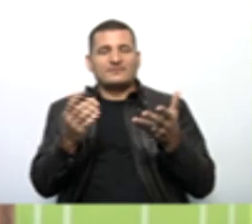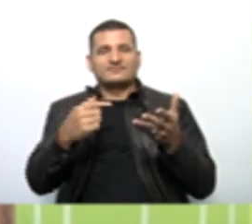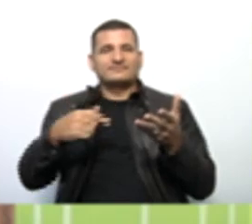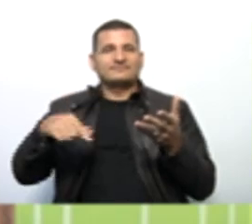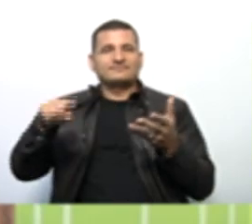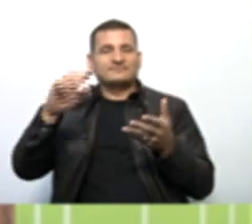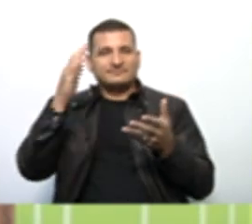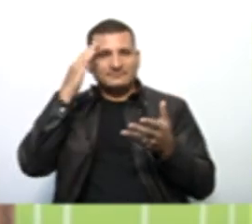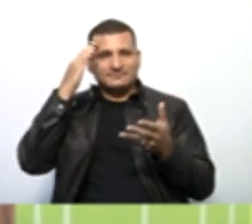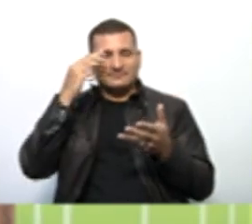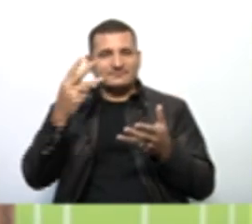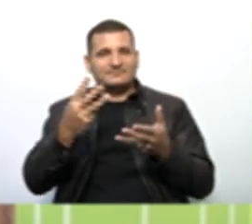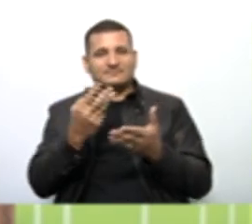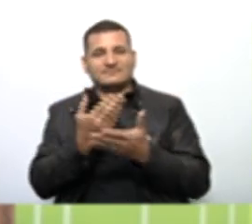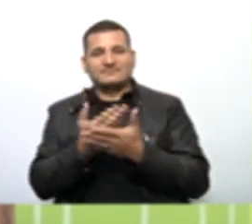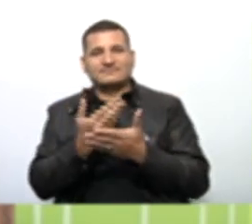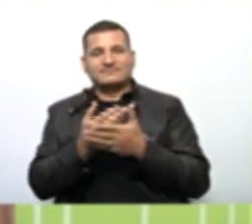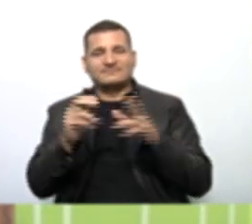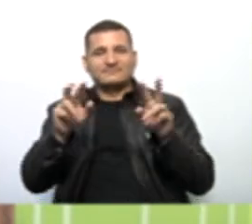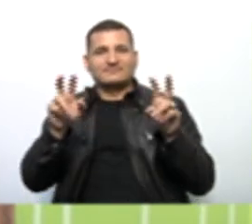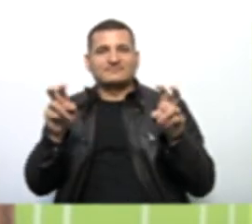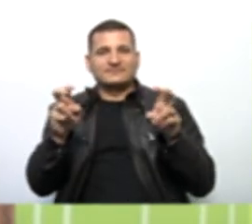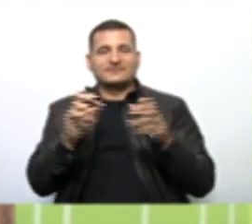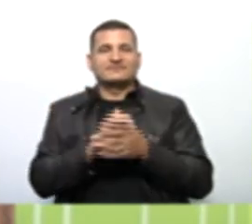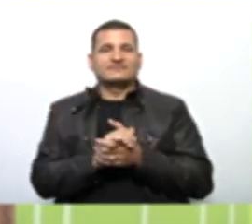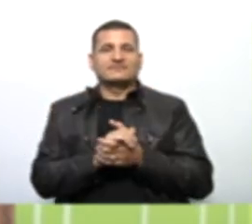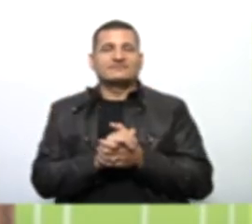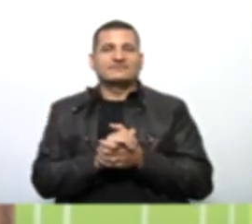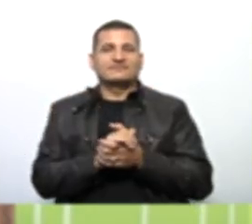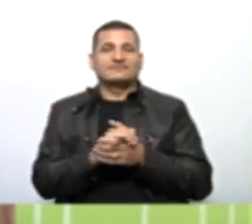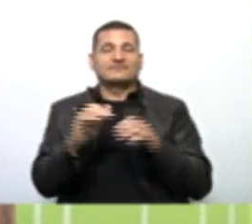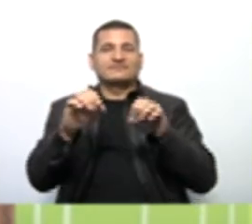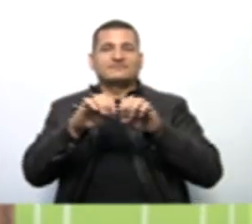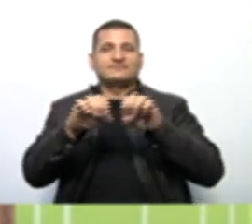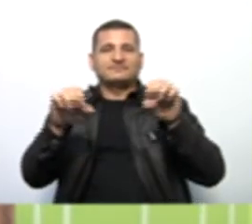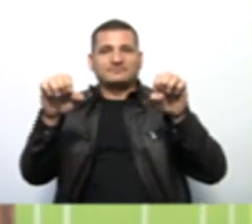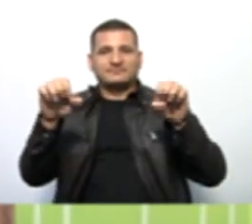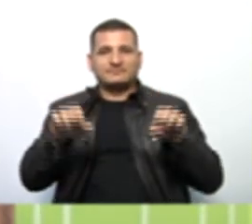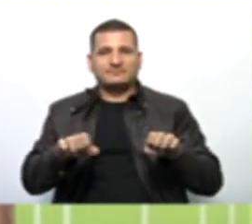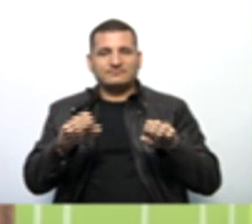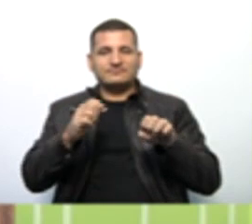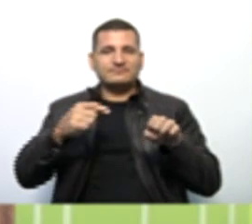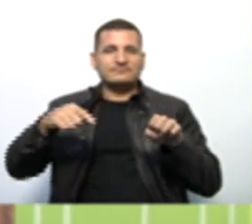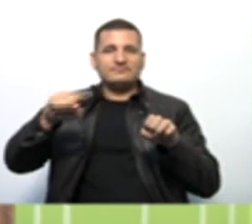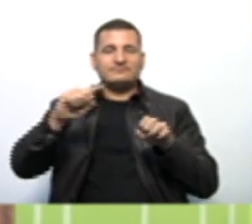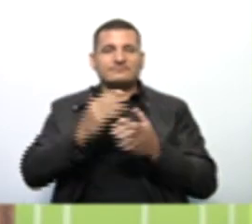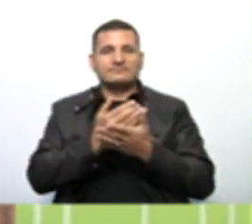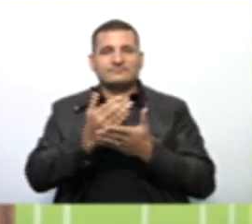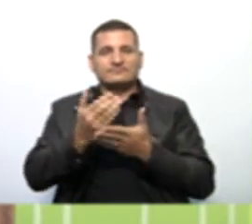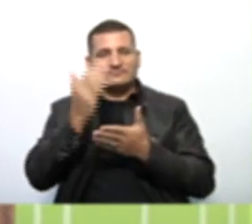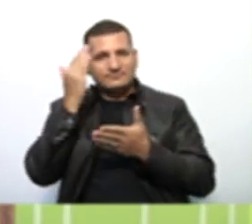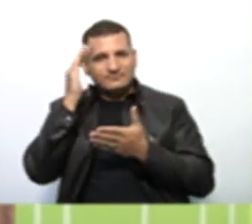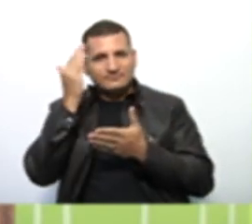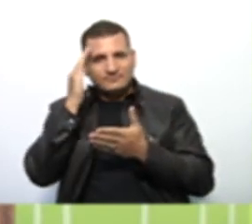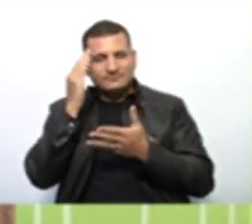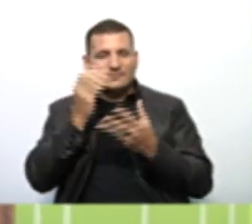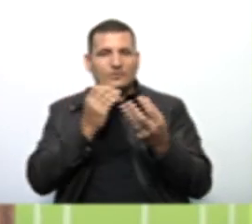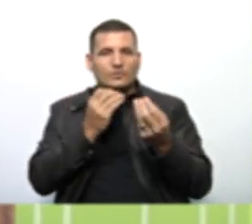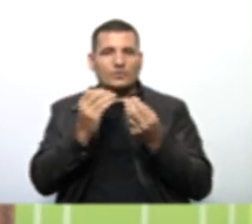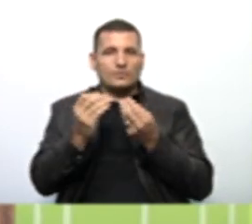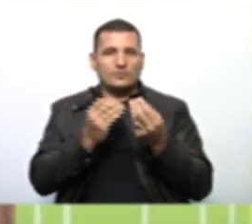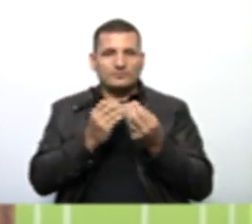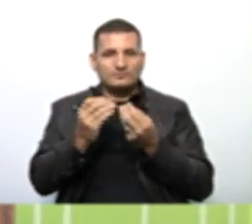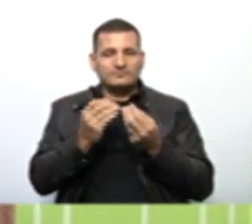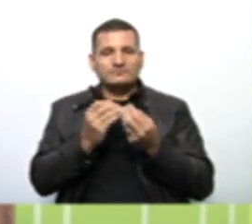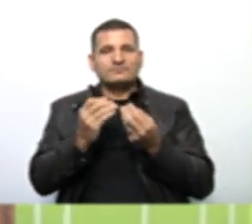essa aula 3 sobre a infra-estrutura nas pessoas vão começar a entender como tudo funciona então vamos lá pra